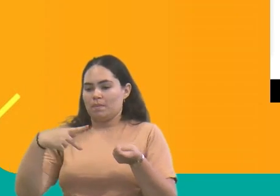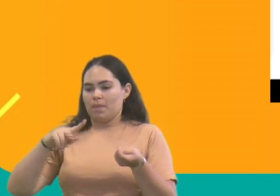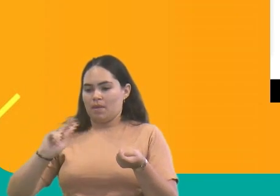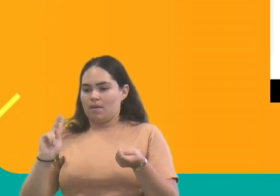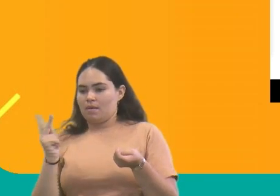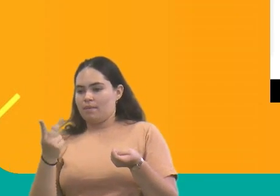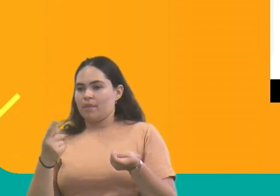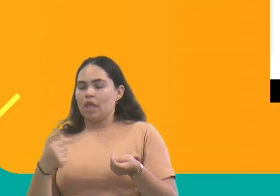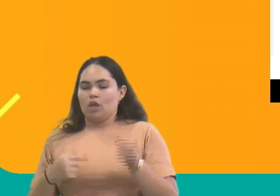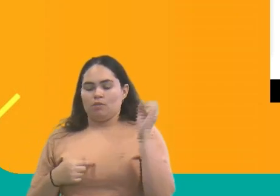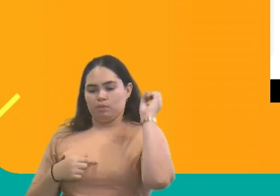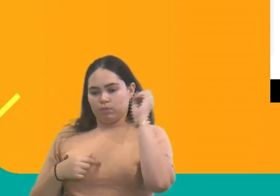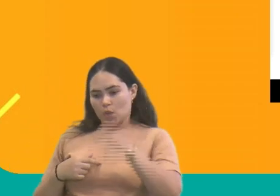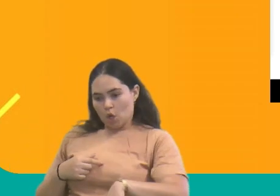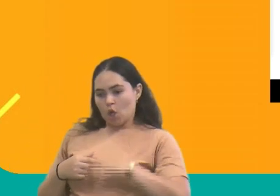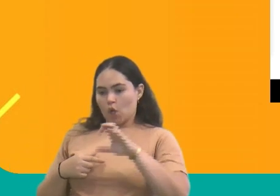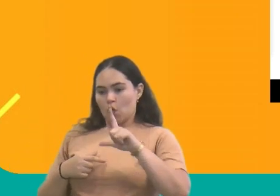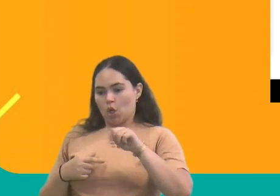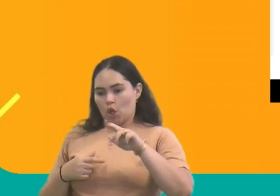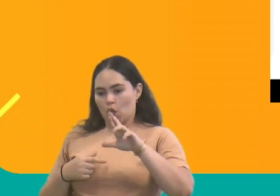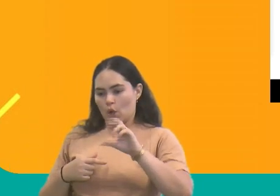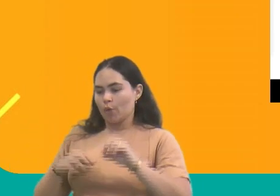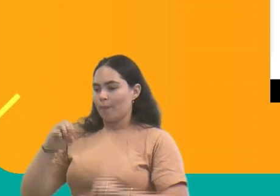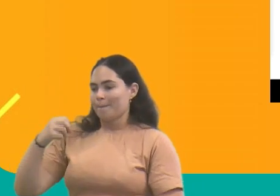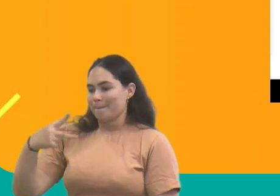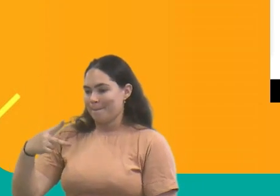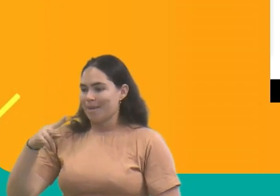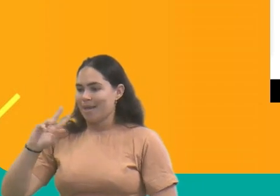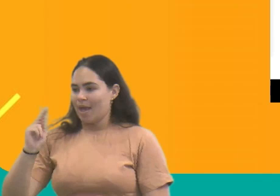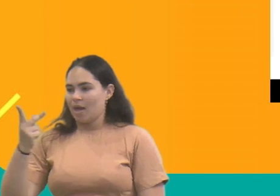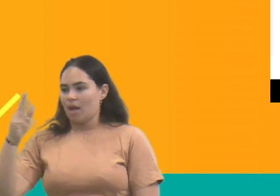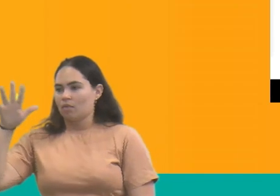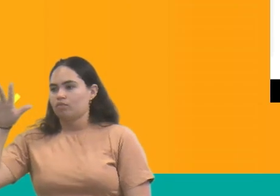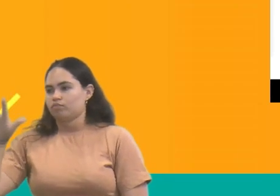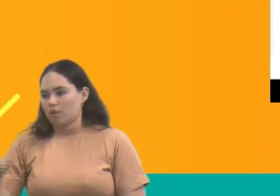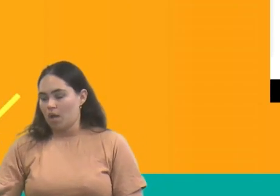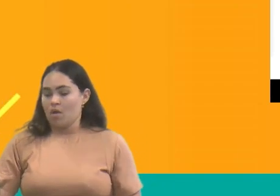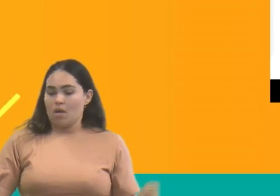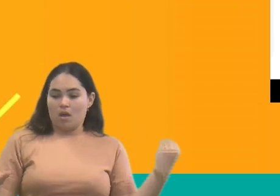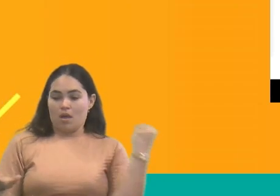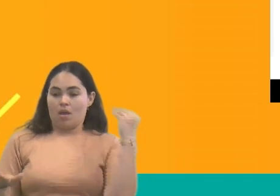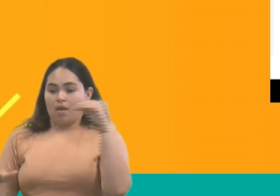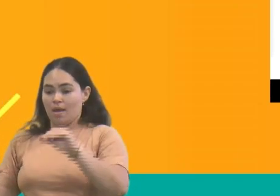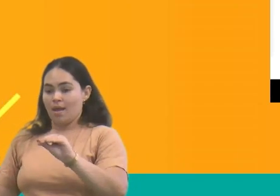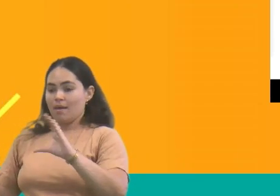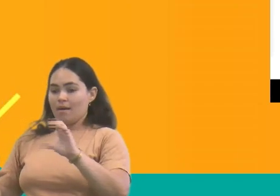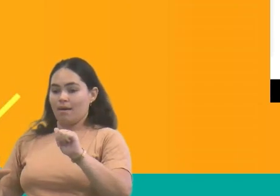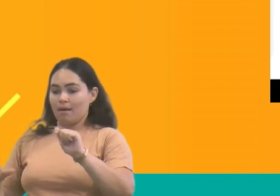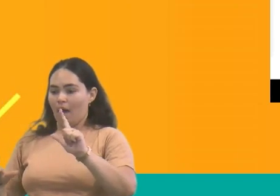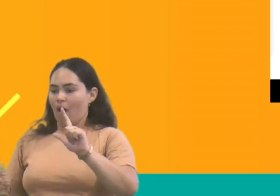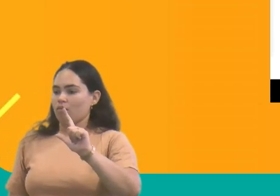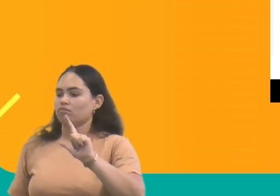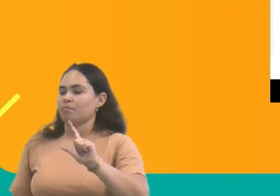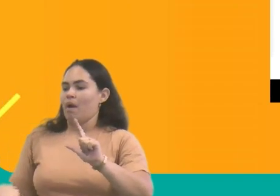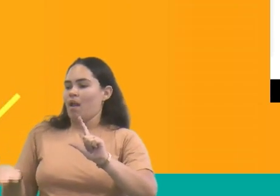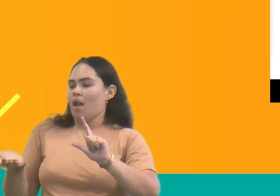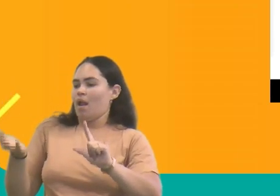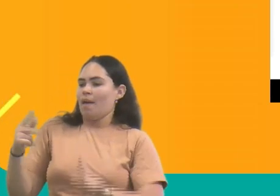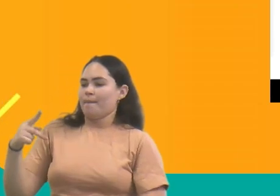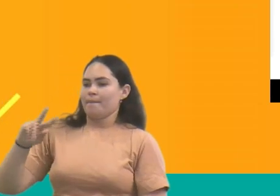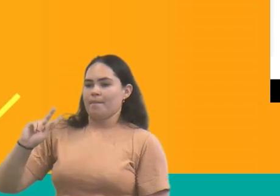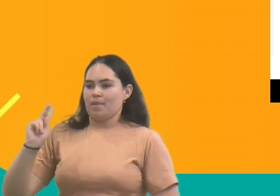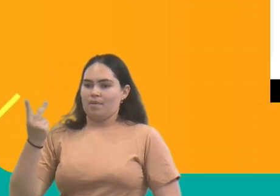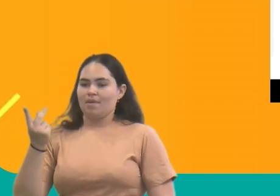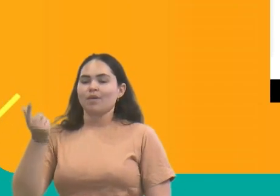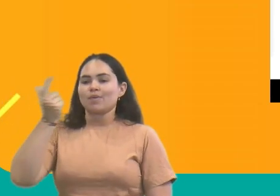tacar cloro, o pH vai descer. Quando eu coloco a cal, o pH retoma a subir. Existem micro-organismos